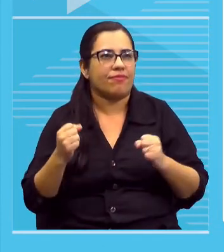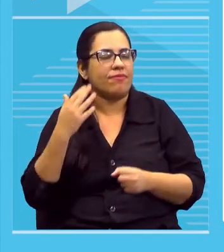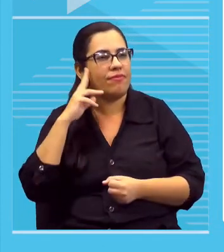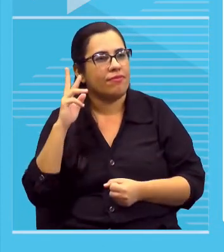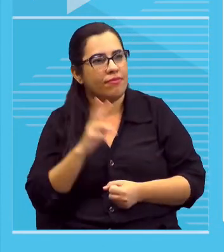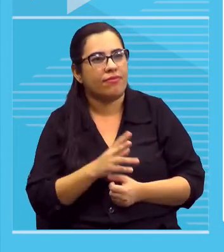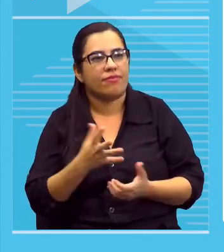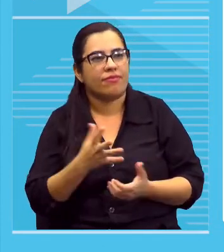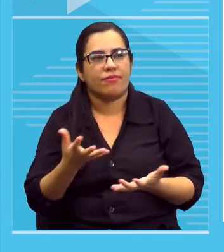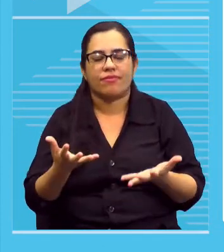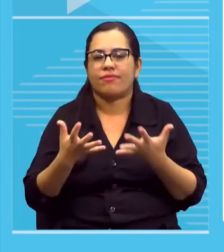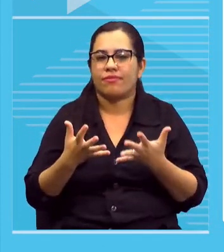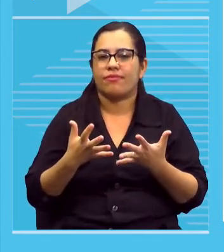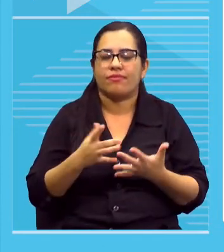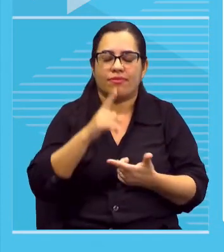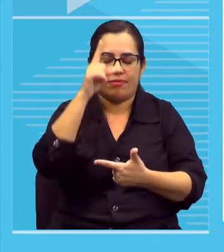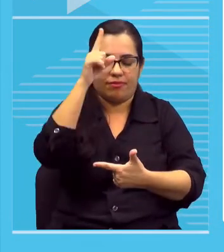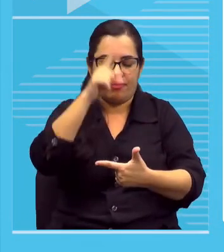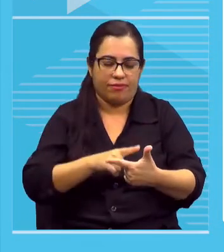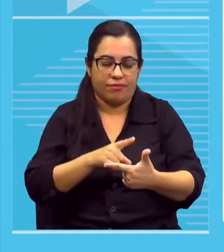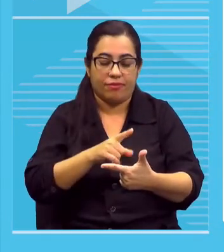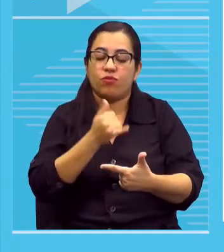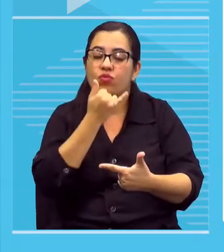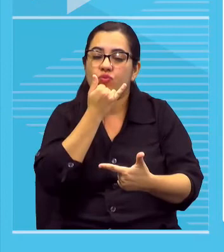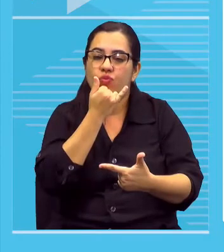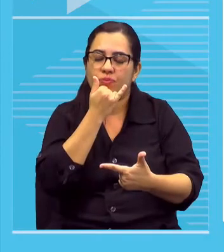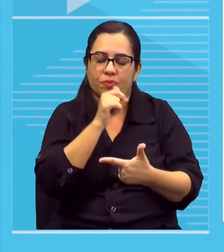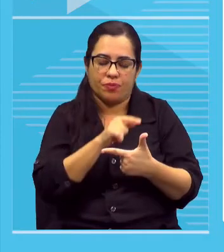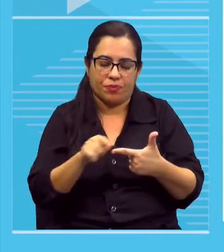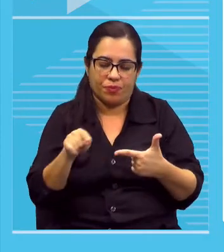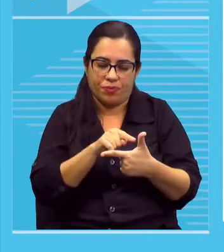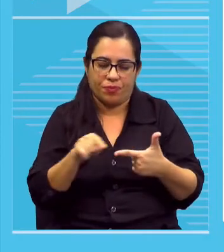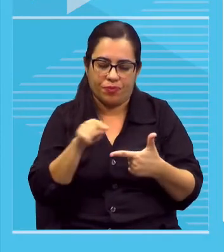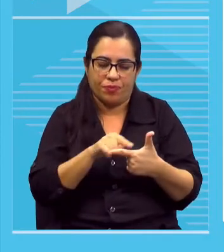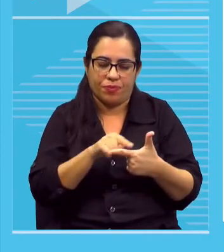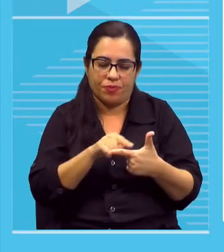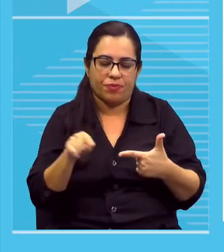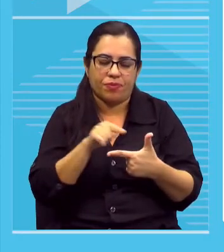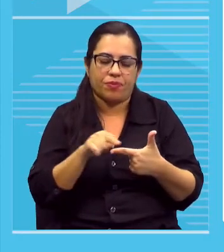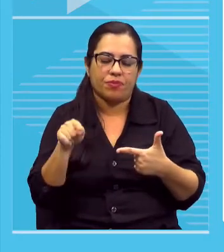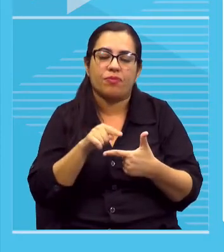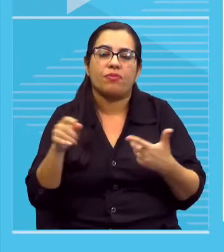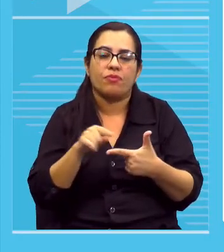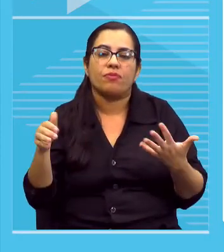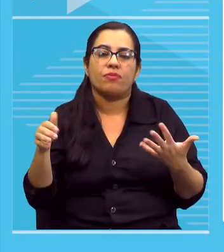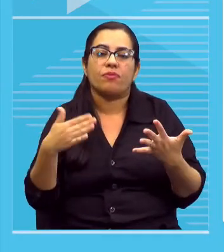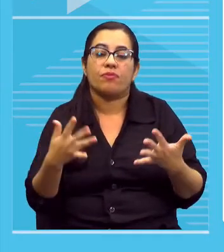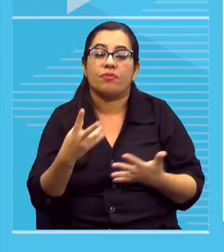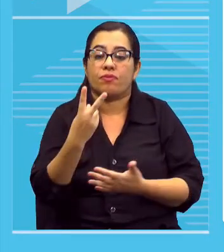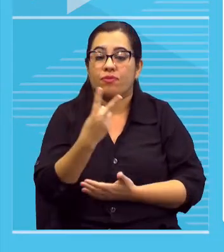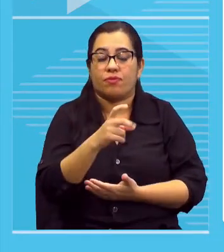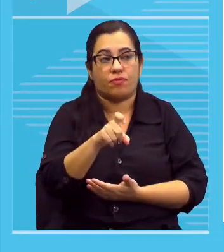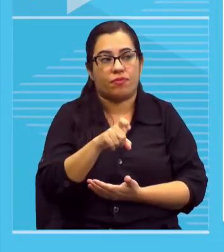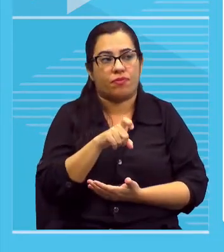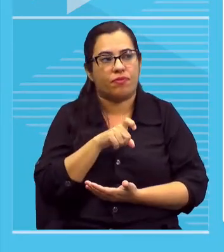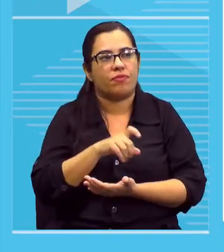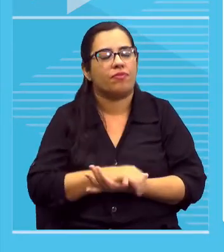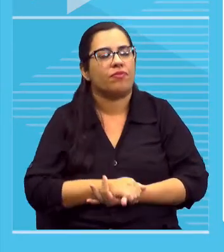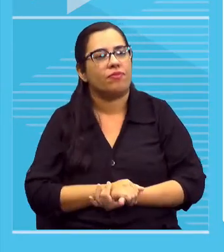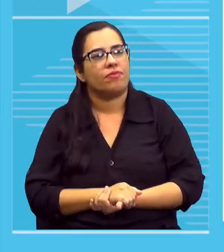e eu quero o cosseno né o cosseno de 2x